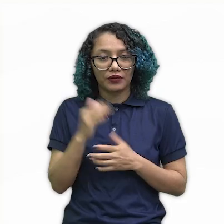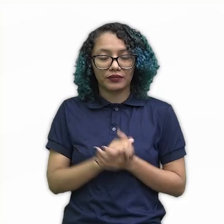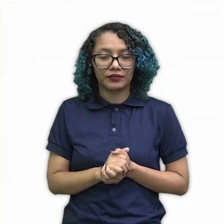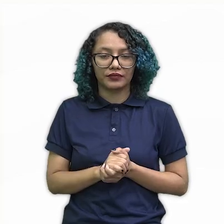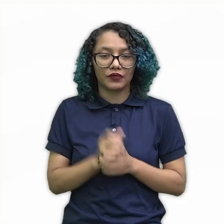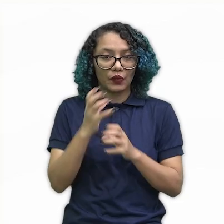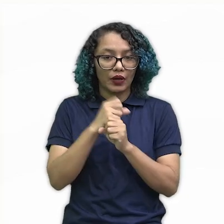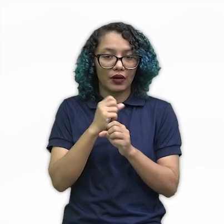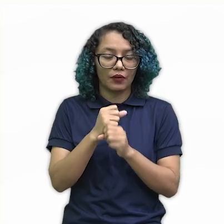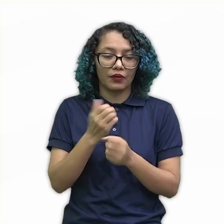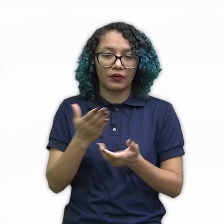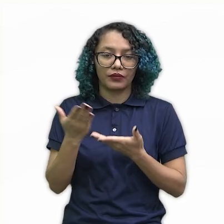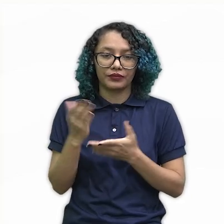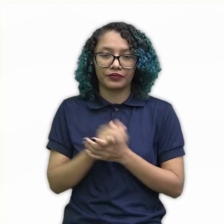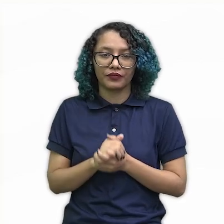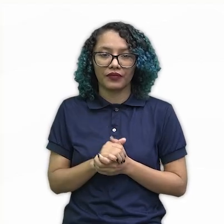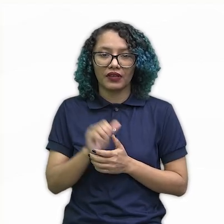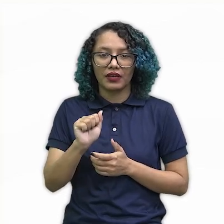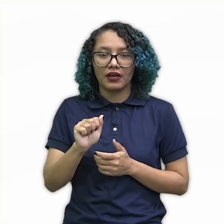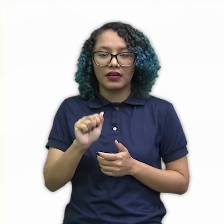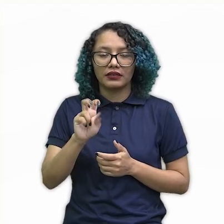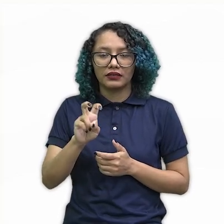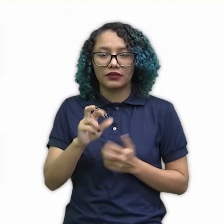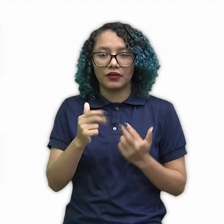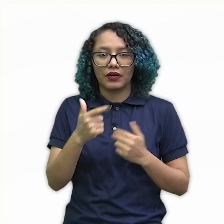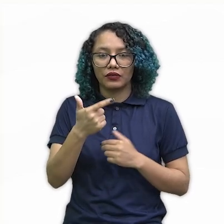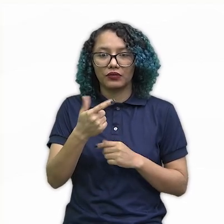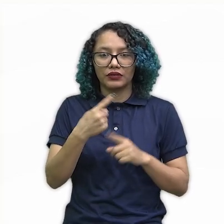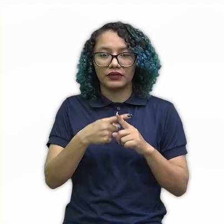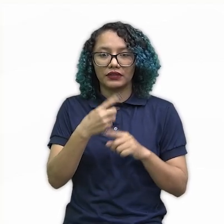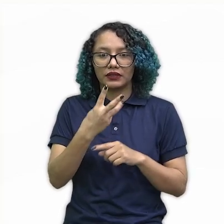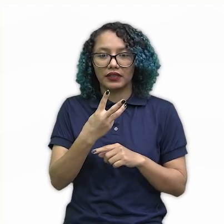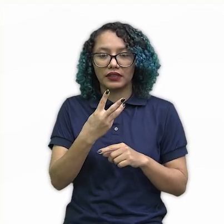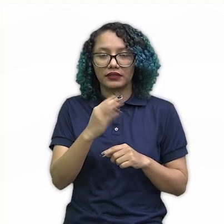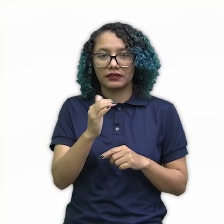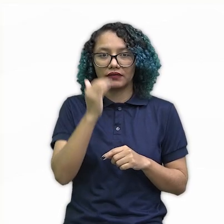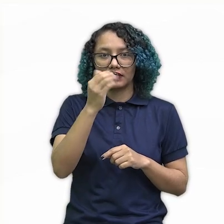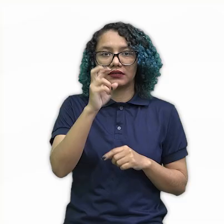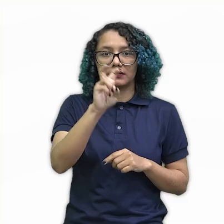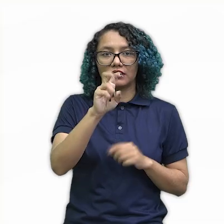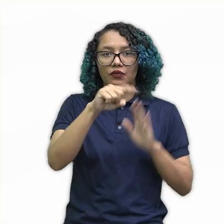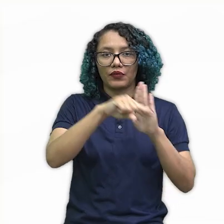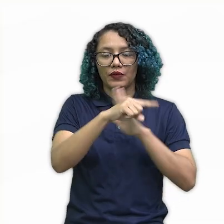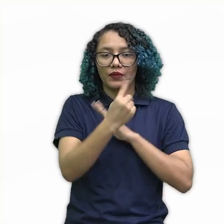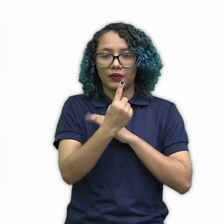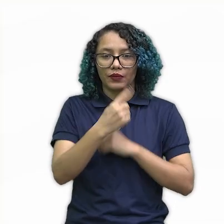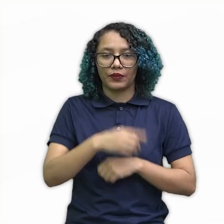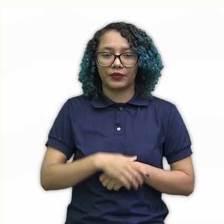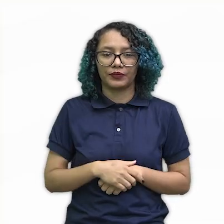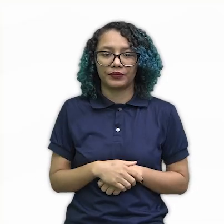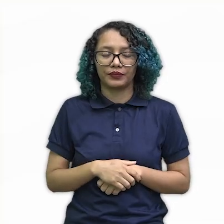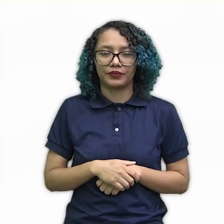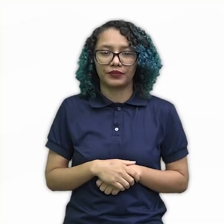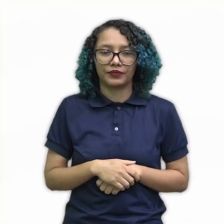A5 igual a 2 vezes 3 elevado a 5 menos 1. tá bom?